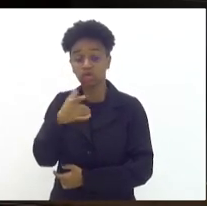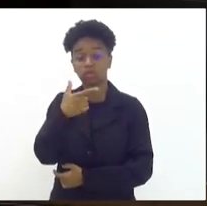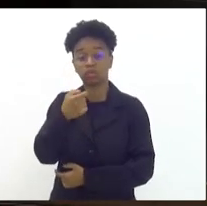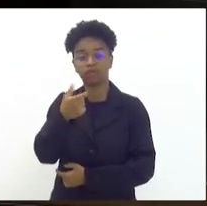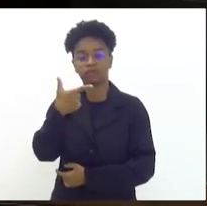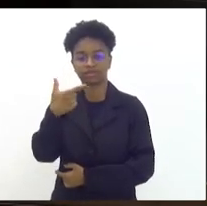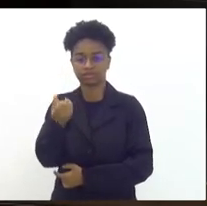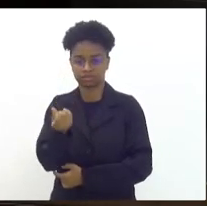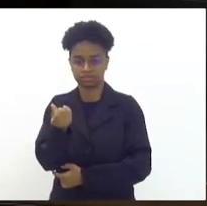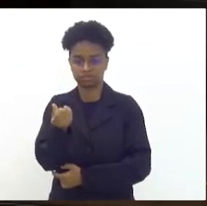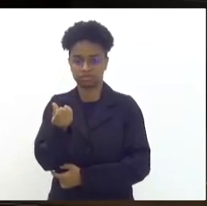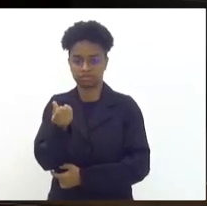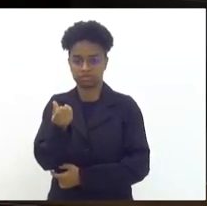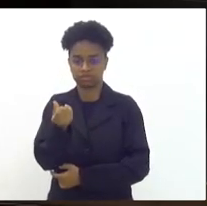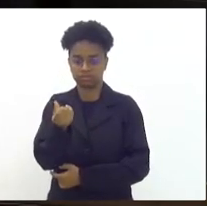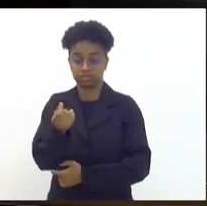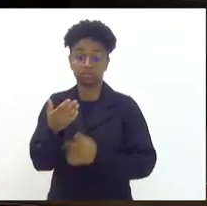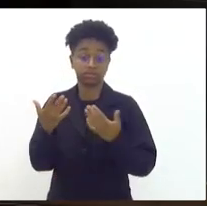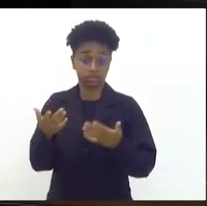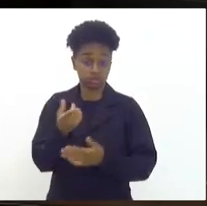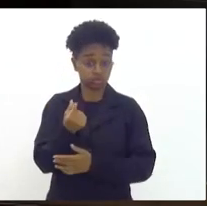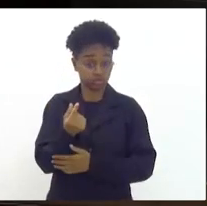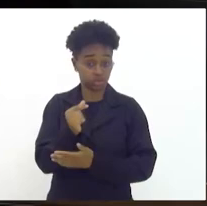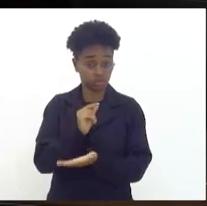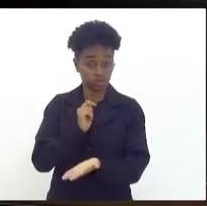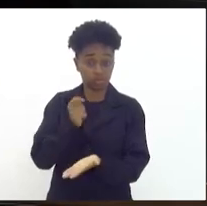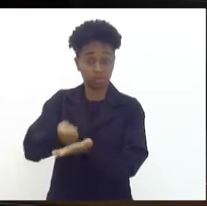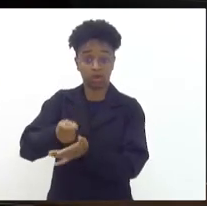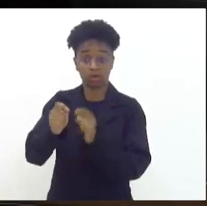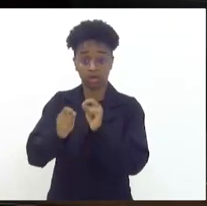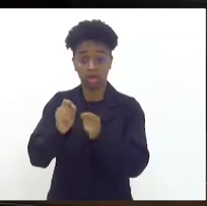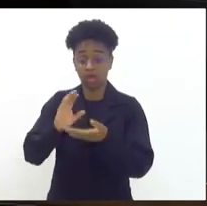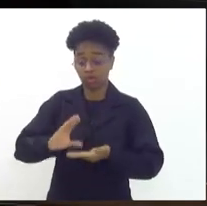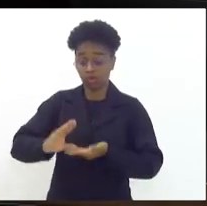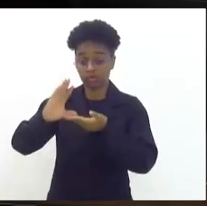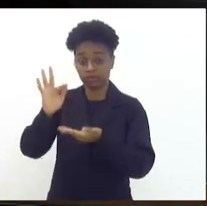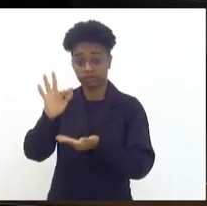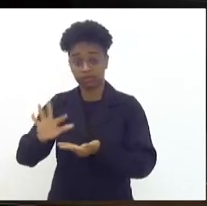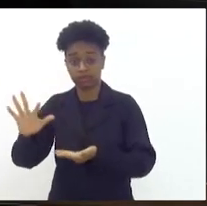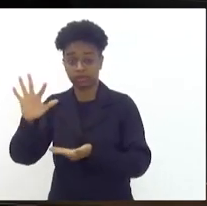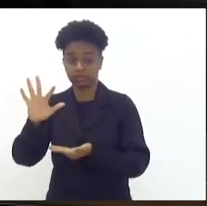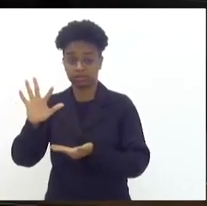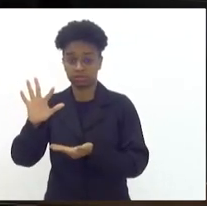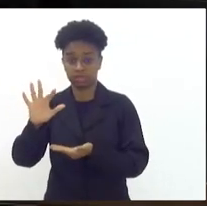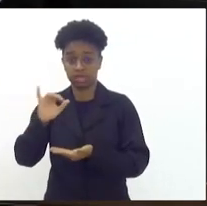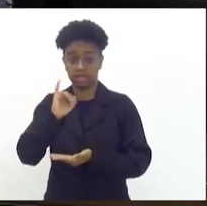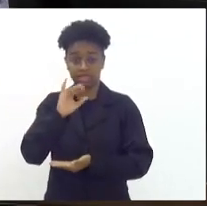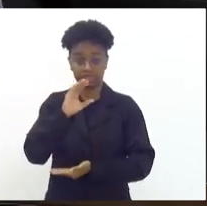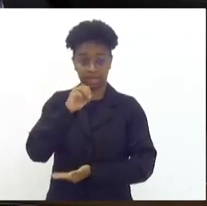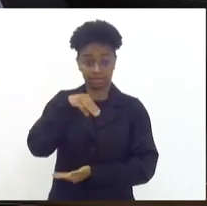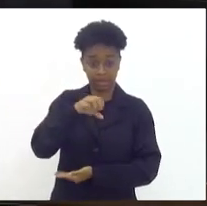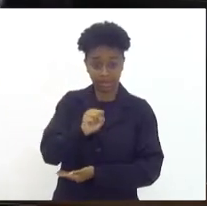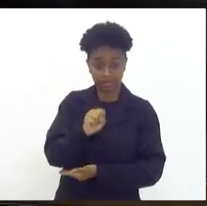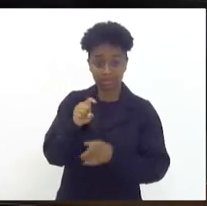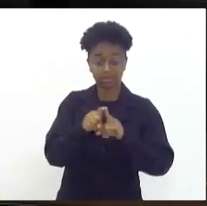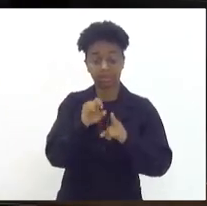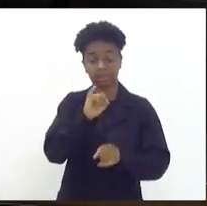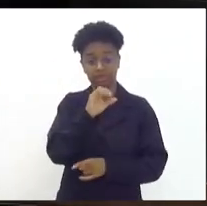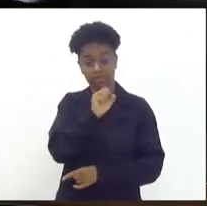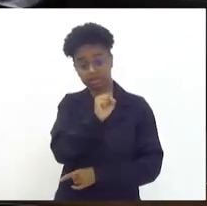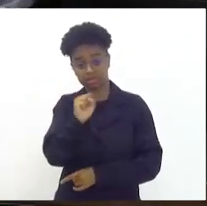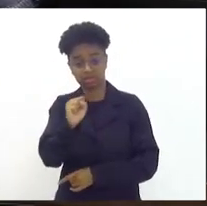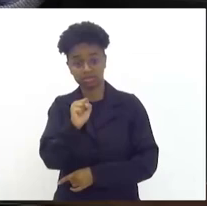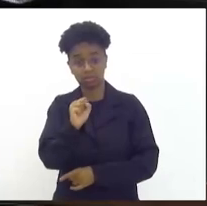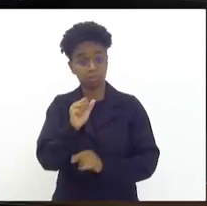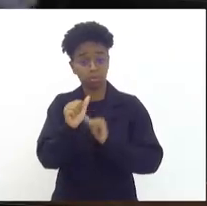esse dinheiro vai ser para financiar o conselho federativo o ICMS e o ISS não mexe nada